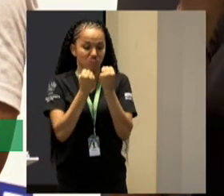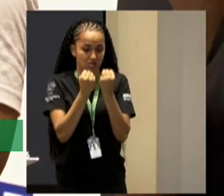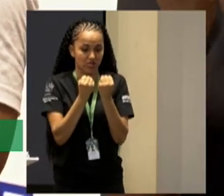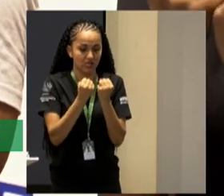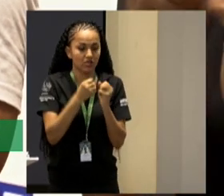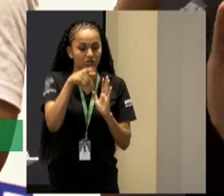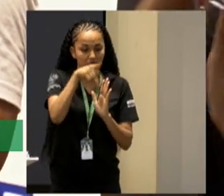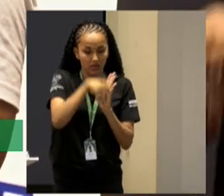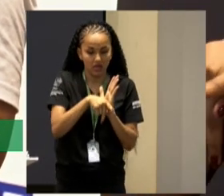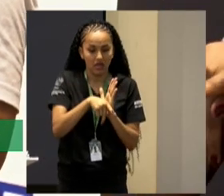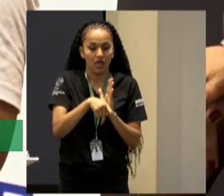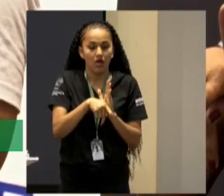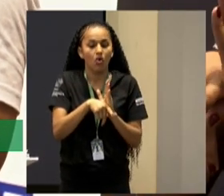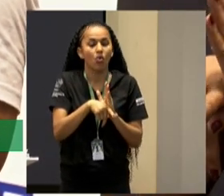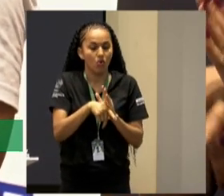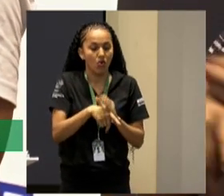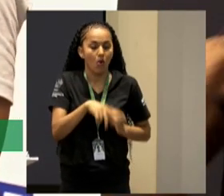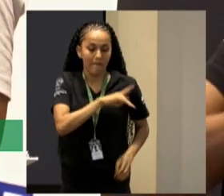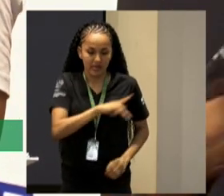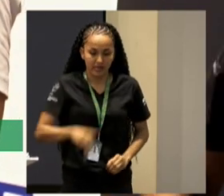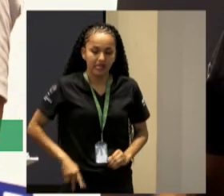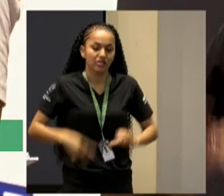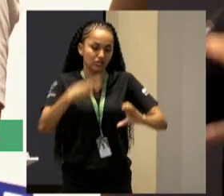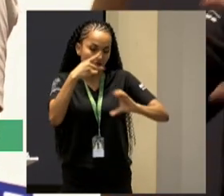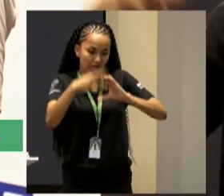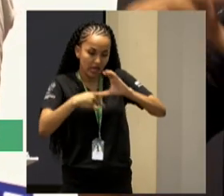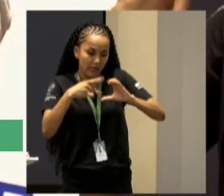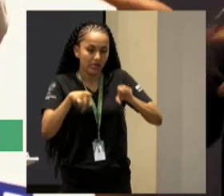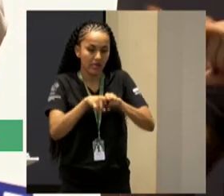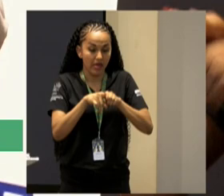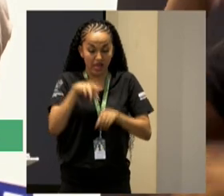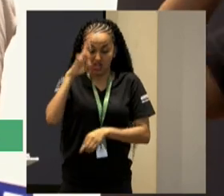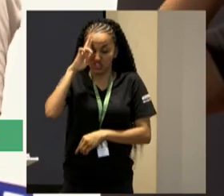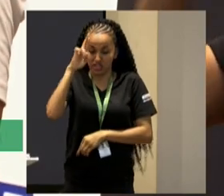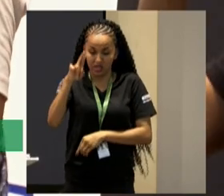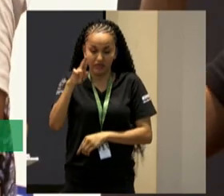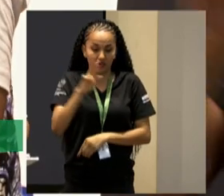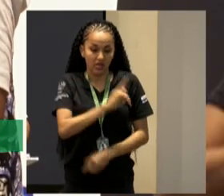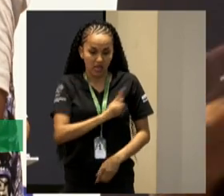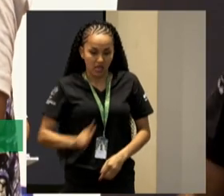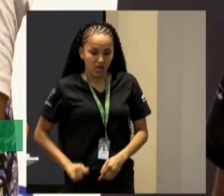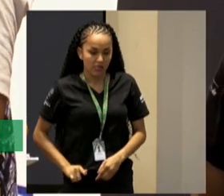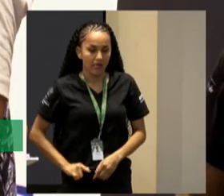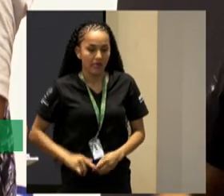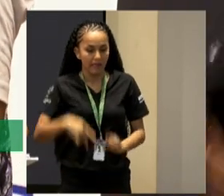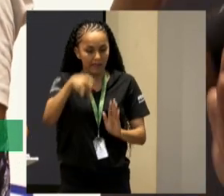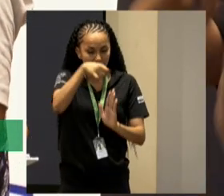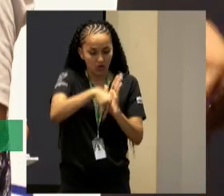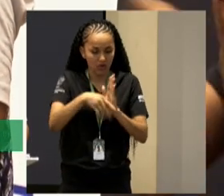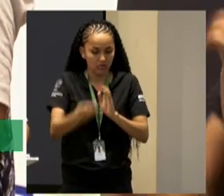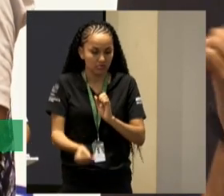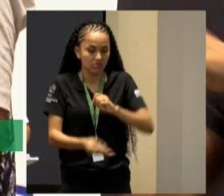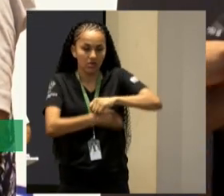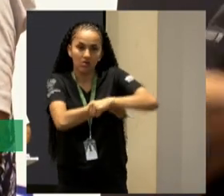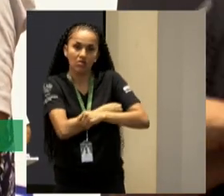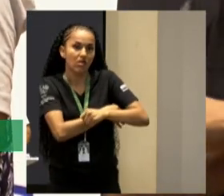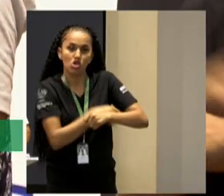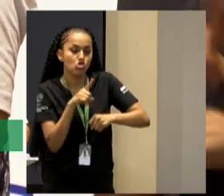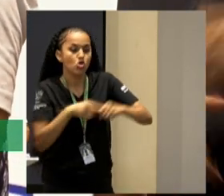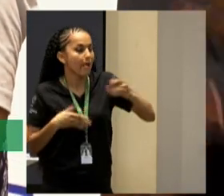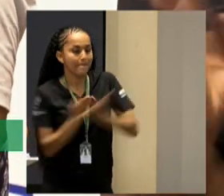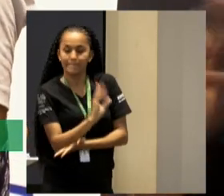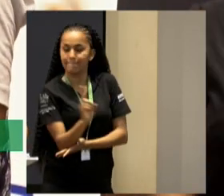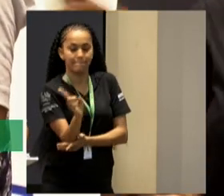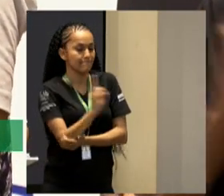O presidente da casa, que também era chefe do governo, botou o projeto embaixo do braço e disse que ele não seria